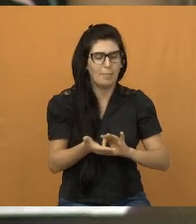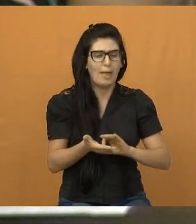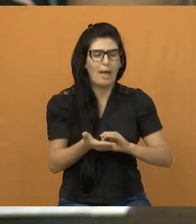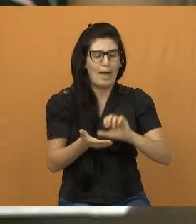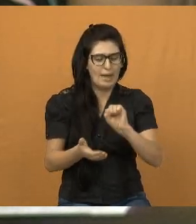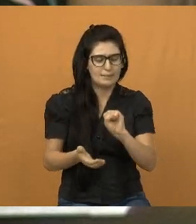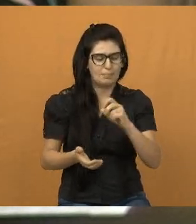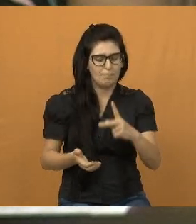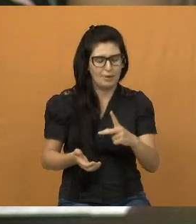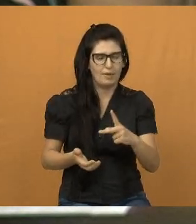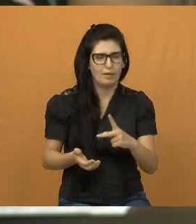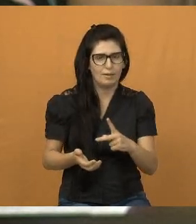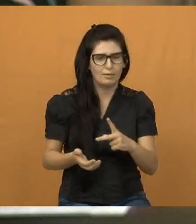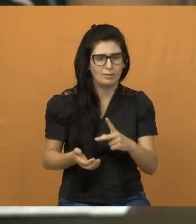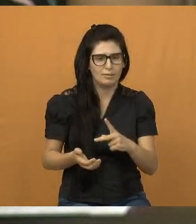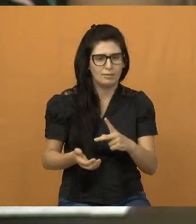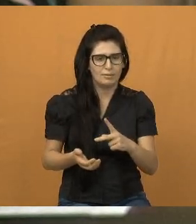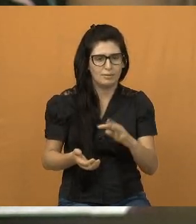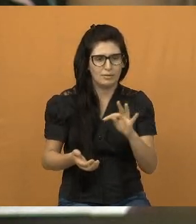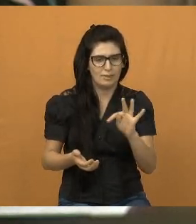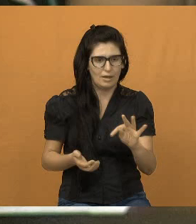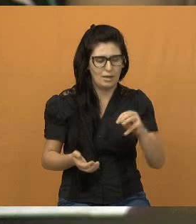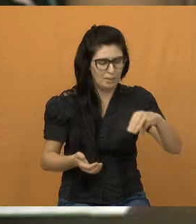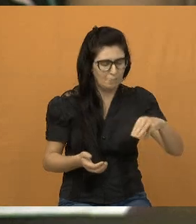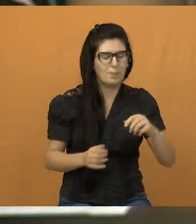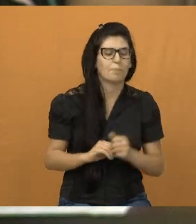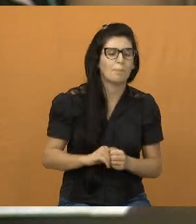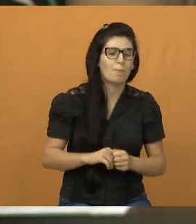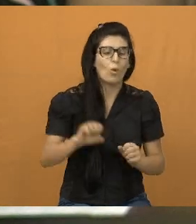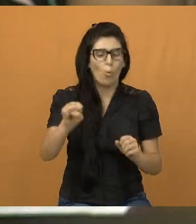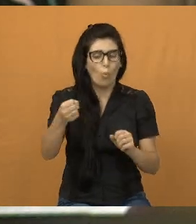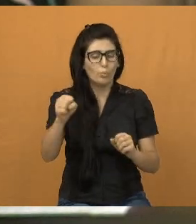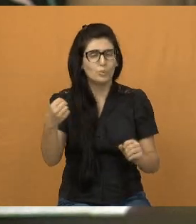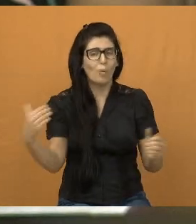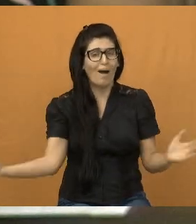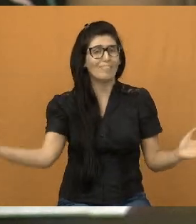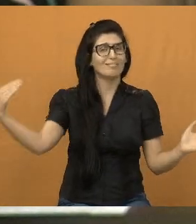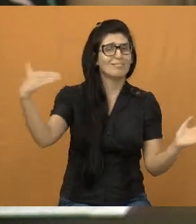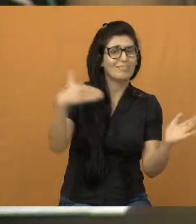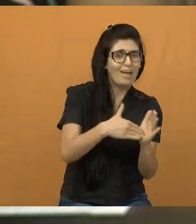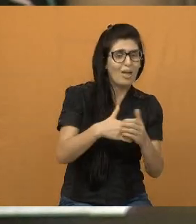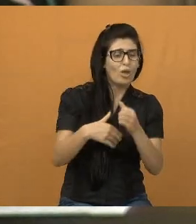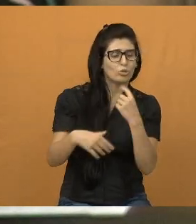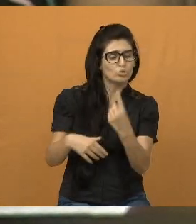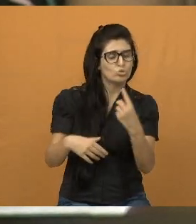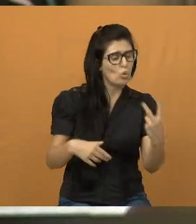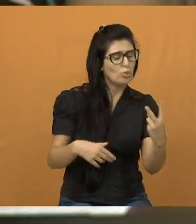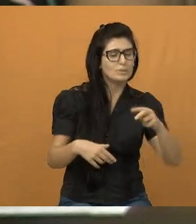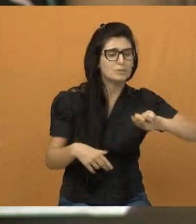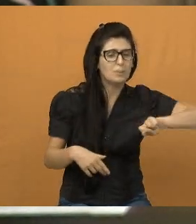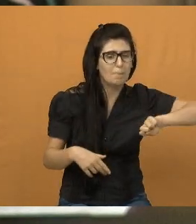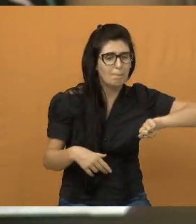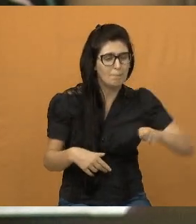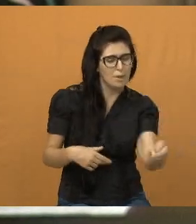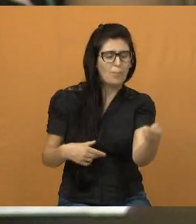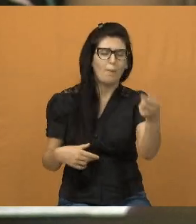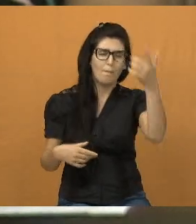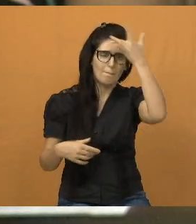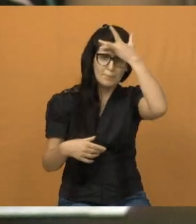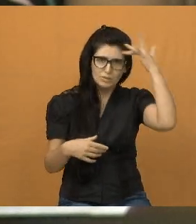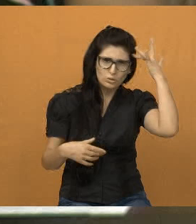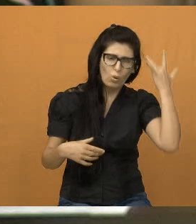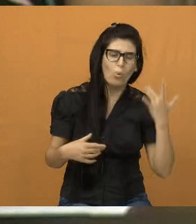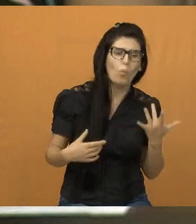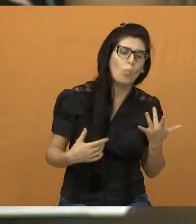SPDM, que é previsto aumentar de 8 para 12 mil, mas não necessariamente só 12 mil, né? A gente